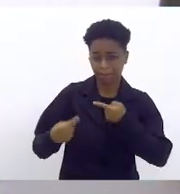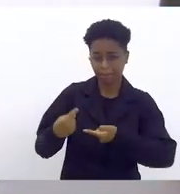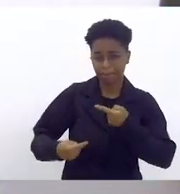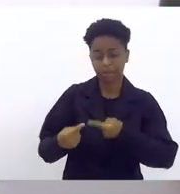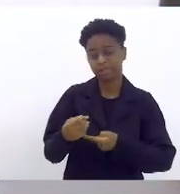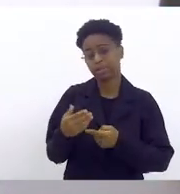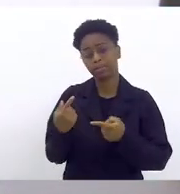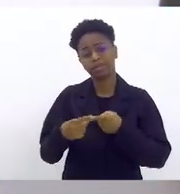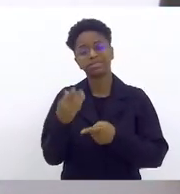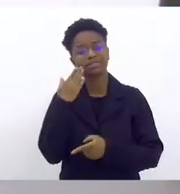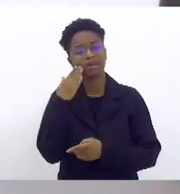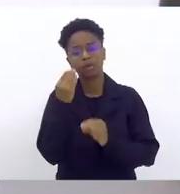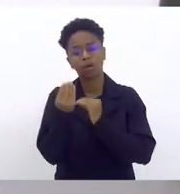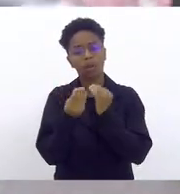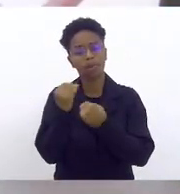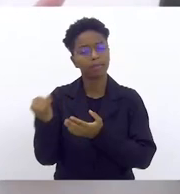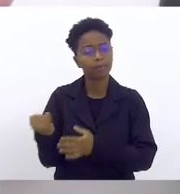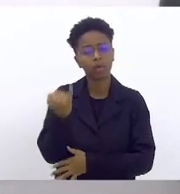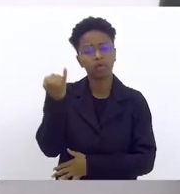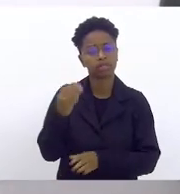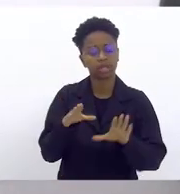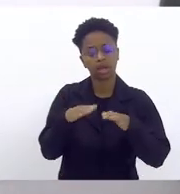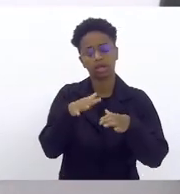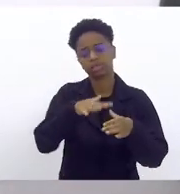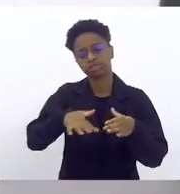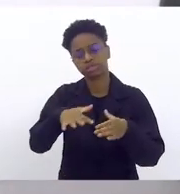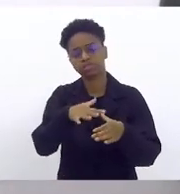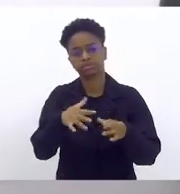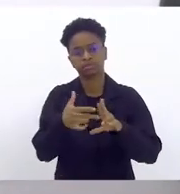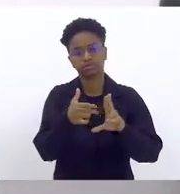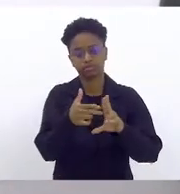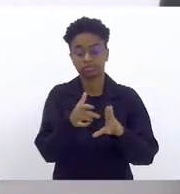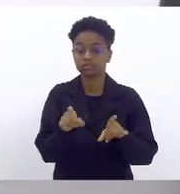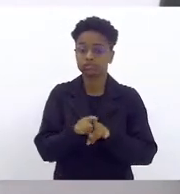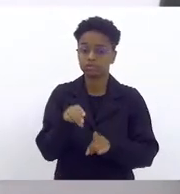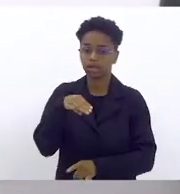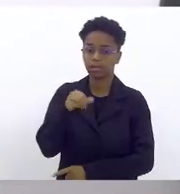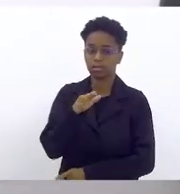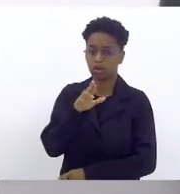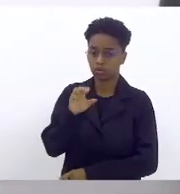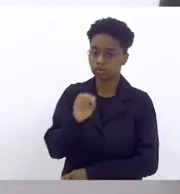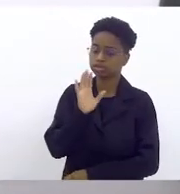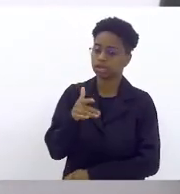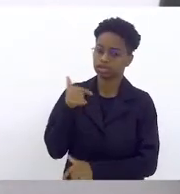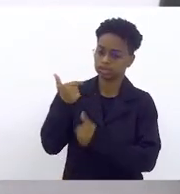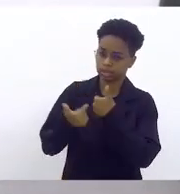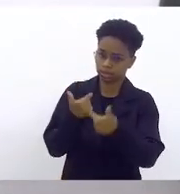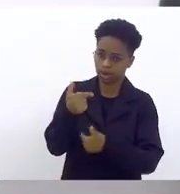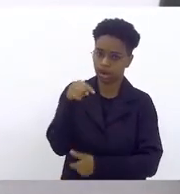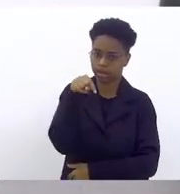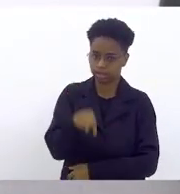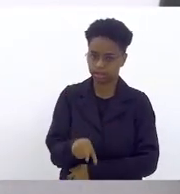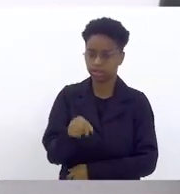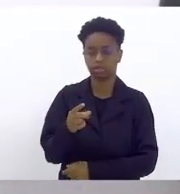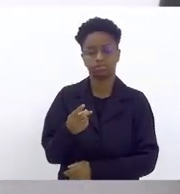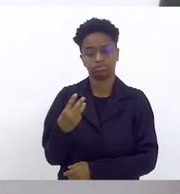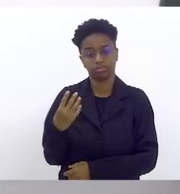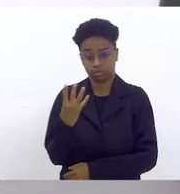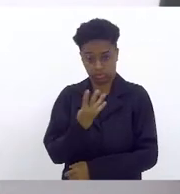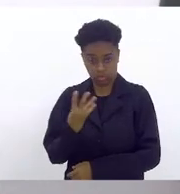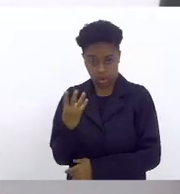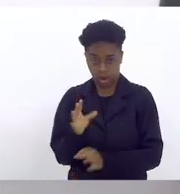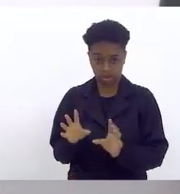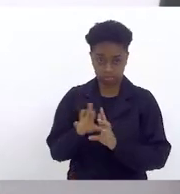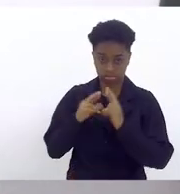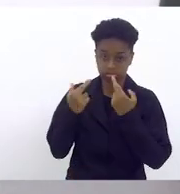importância desse complexo depois as conversas aqui com Mauro que também já vinha desenvolvendo todo o trabalho aqui dentro e aí para